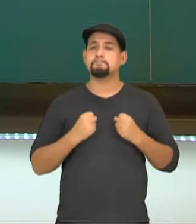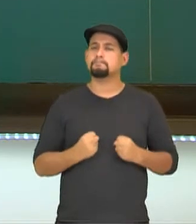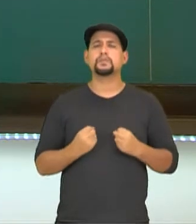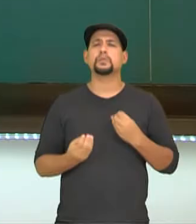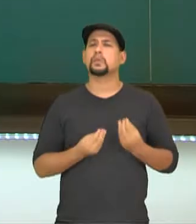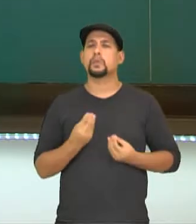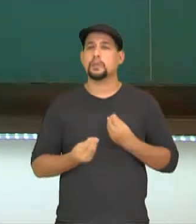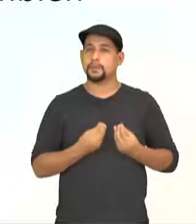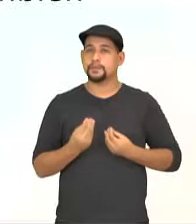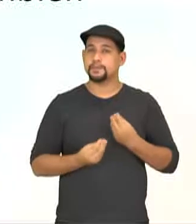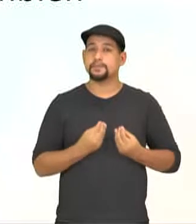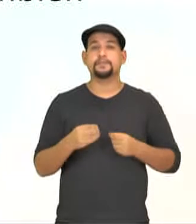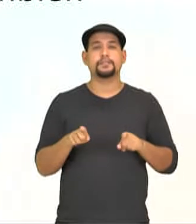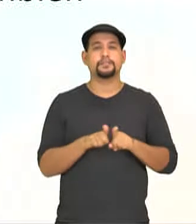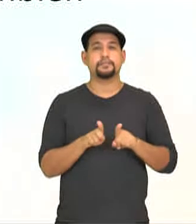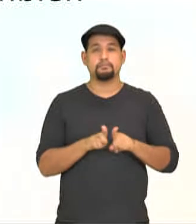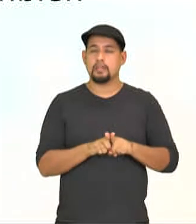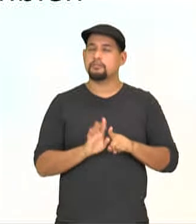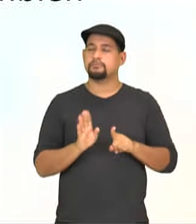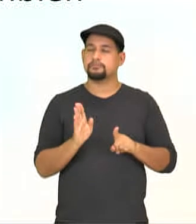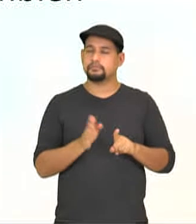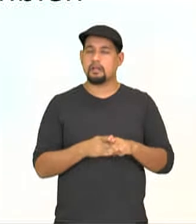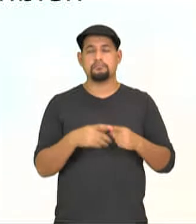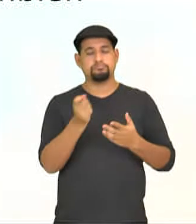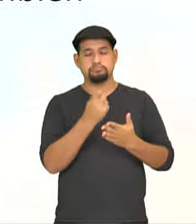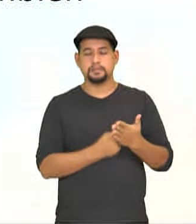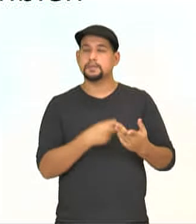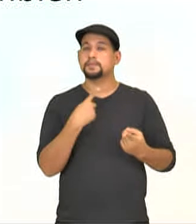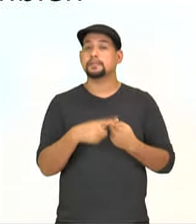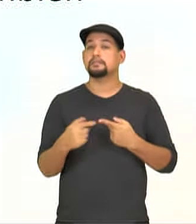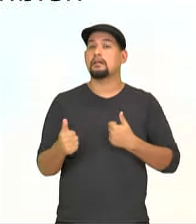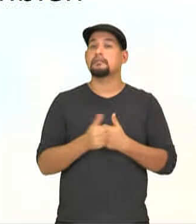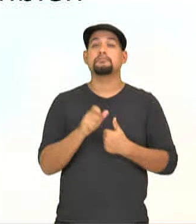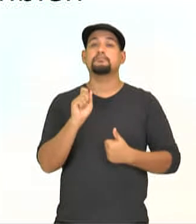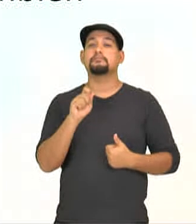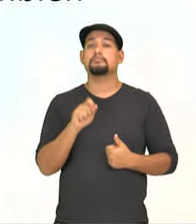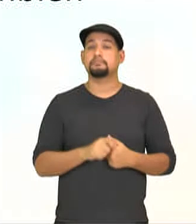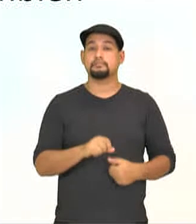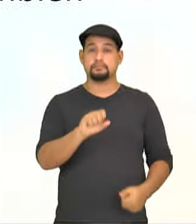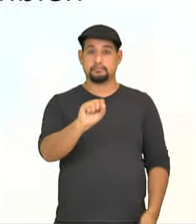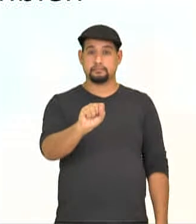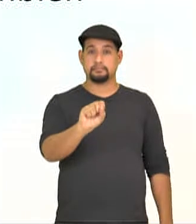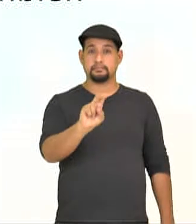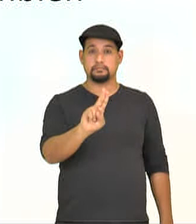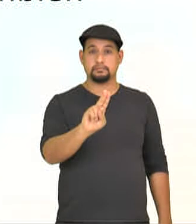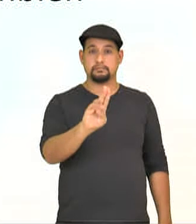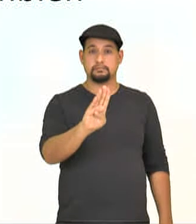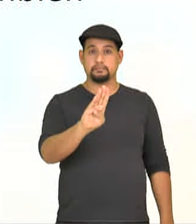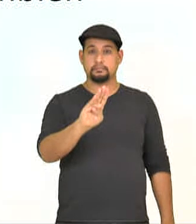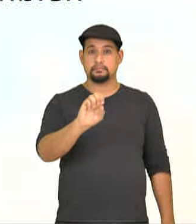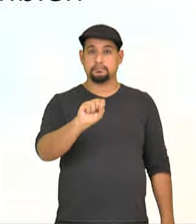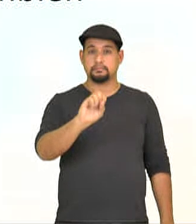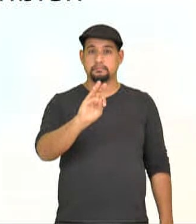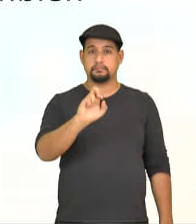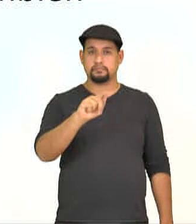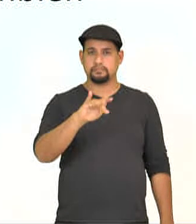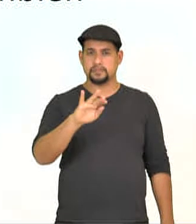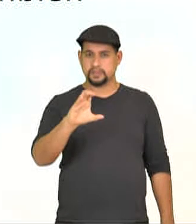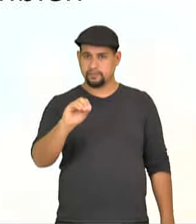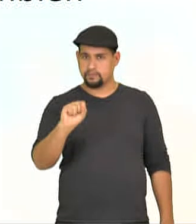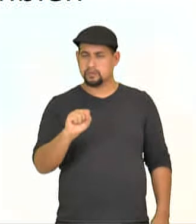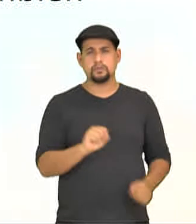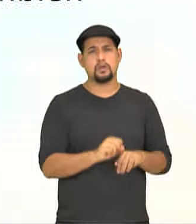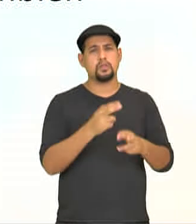né? Foram escritos assim porque estão delante del sustantivo. Agora nós temos aqui todos os